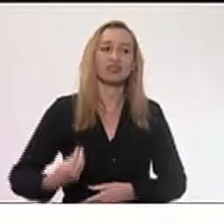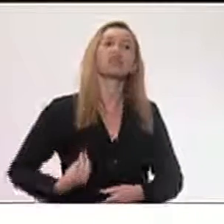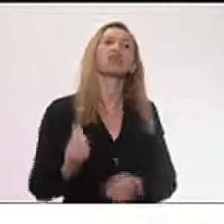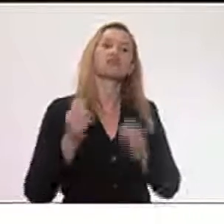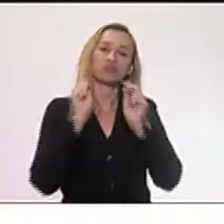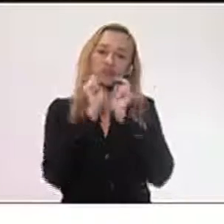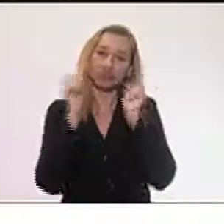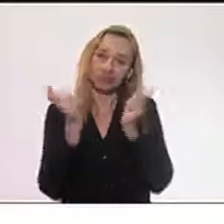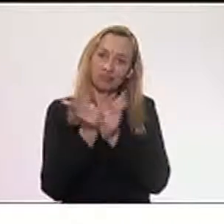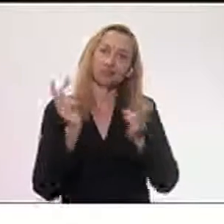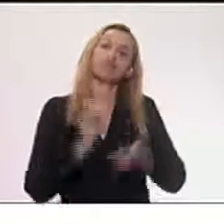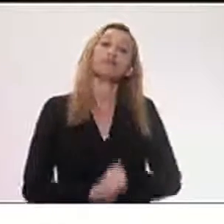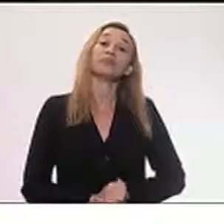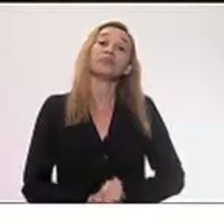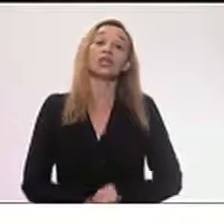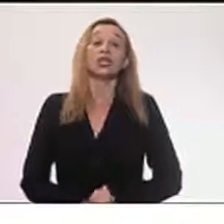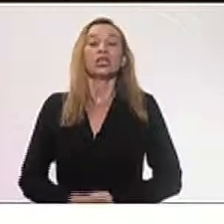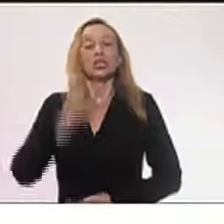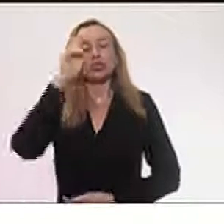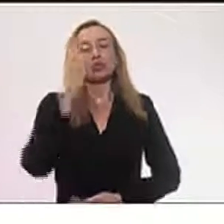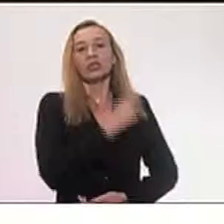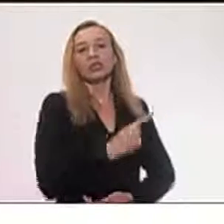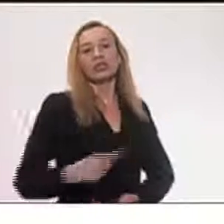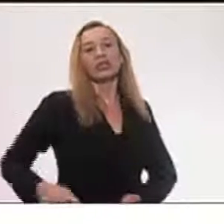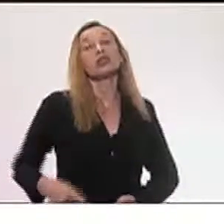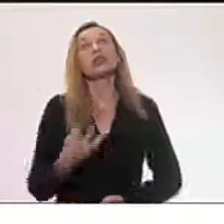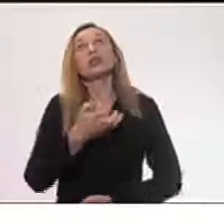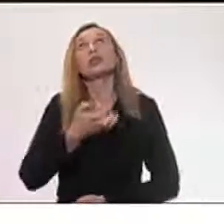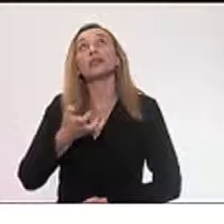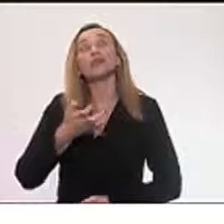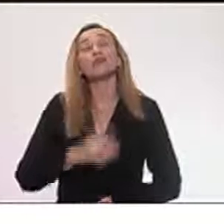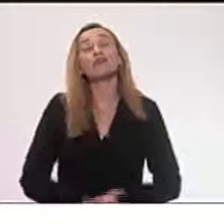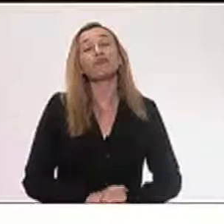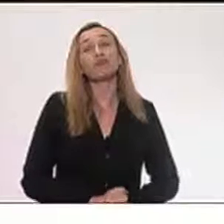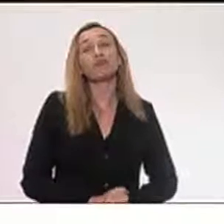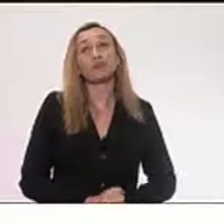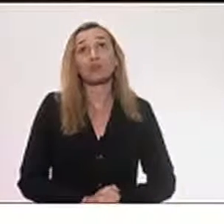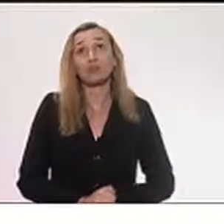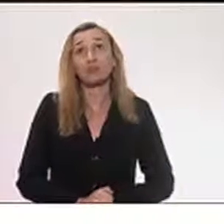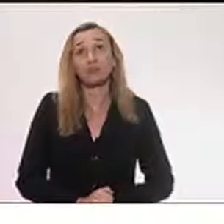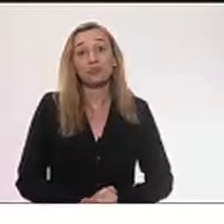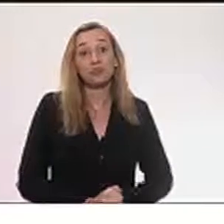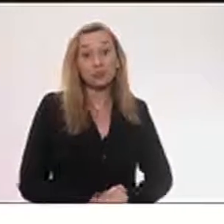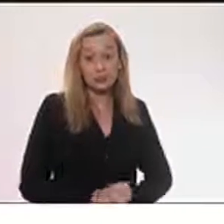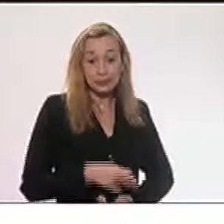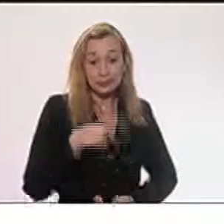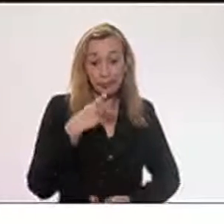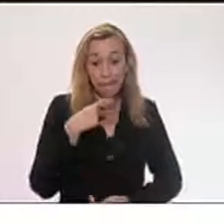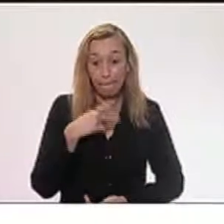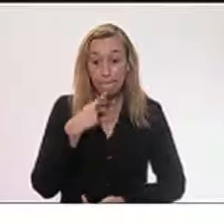plenário. Senhor presidente, eu queria me manifestar